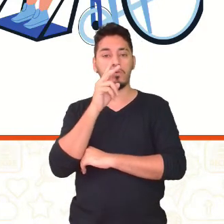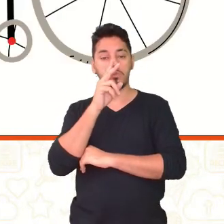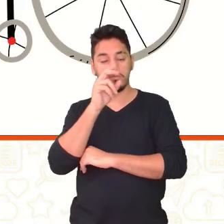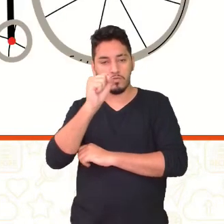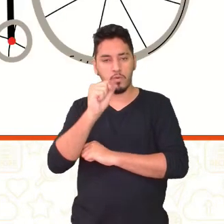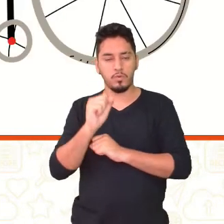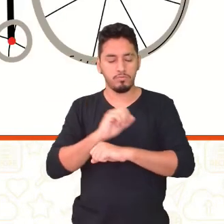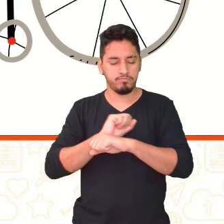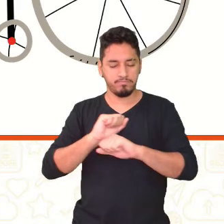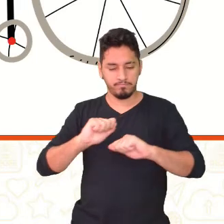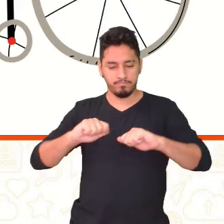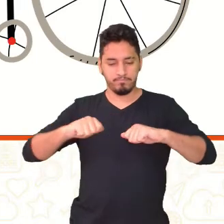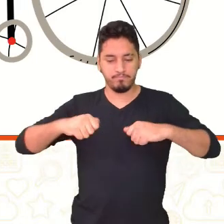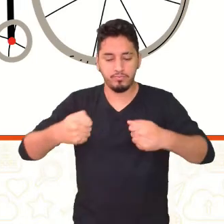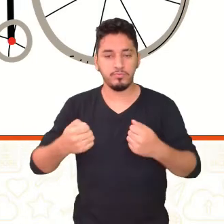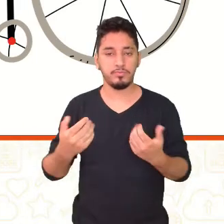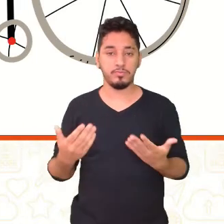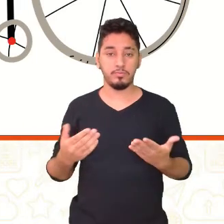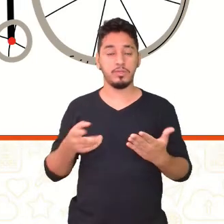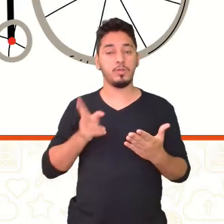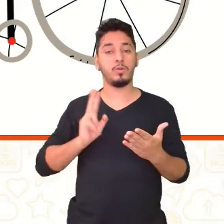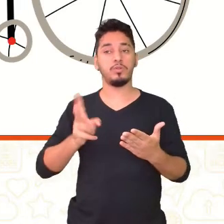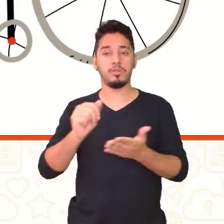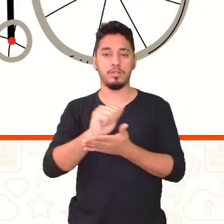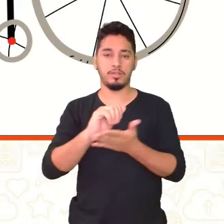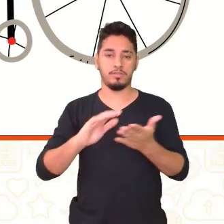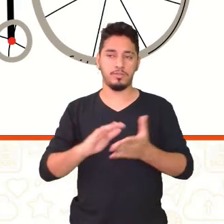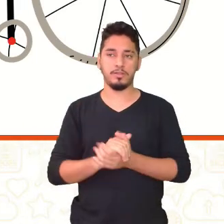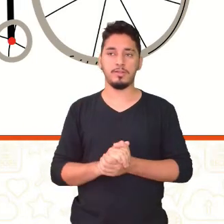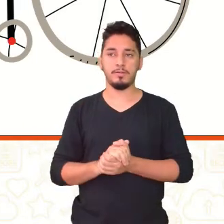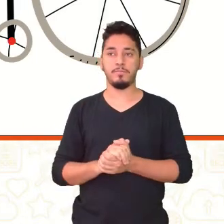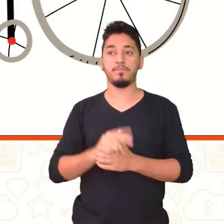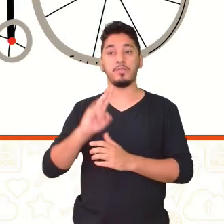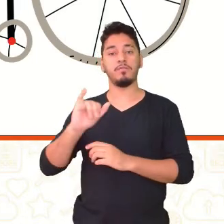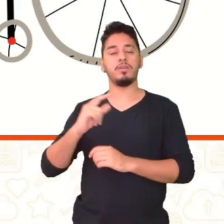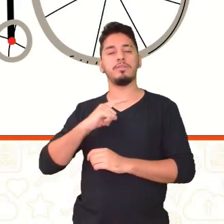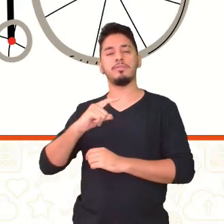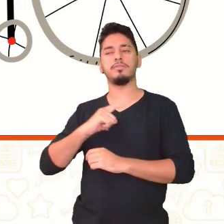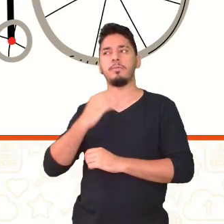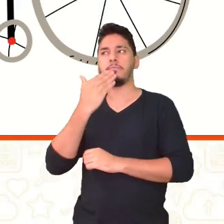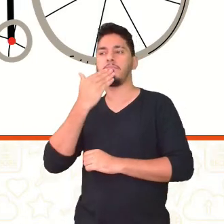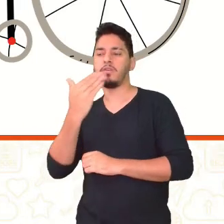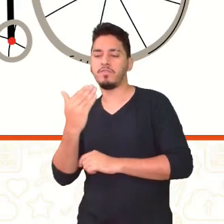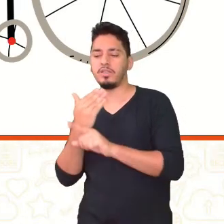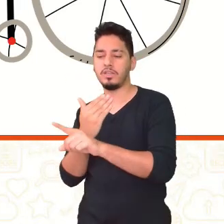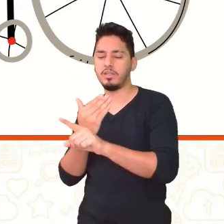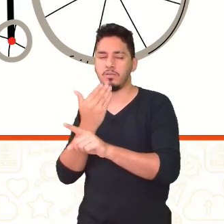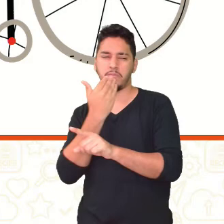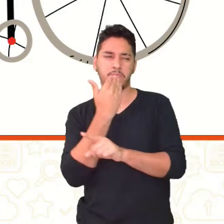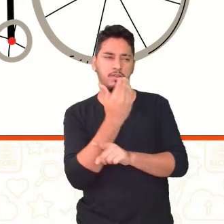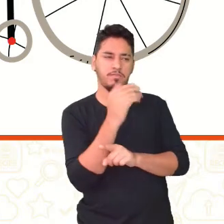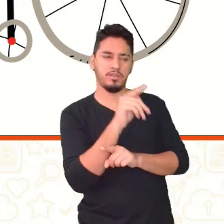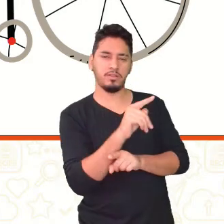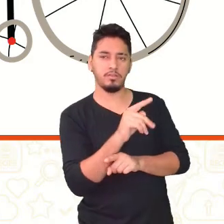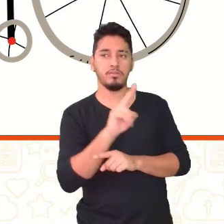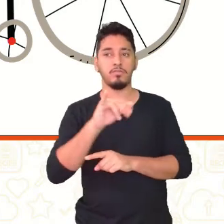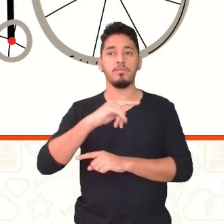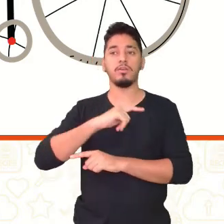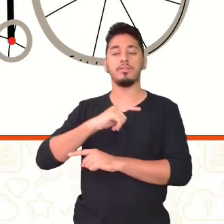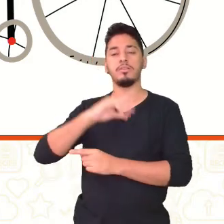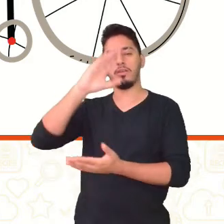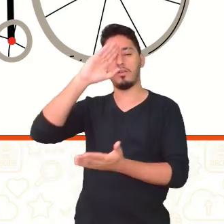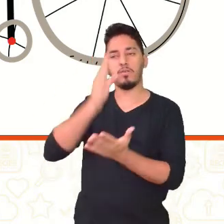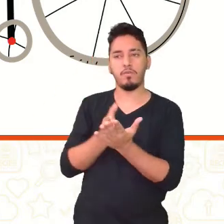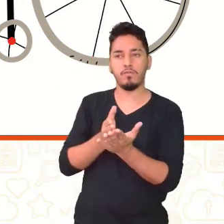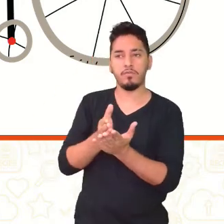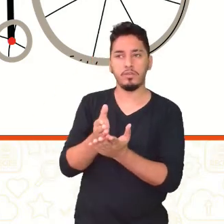vai fazer para se manter na atividade. Então, eles vão desenvolver preferências, eles vão construir